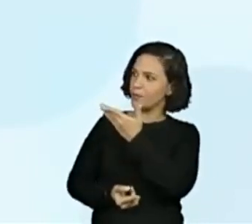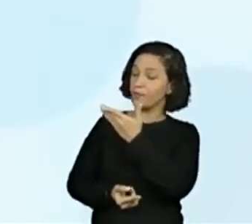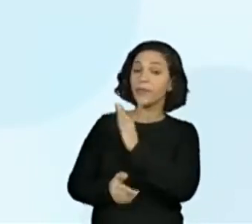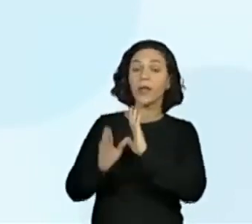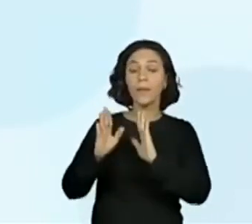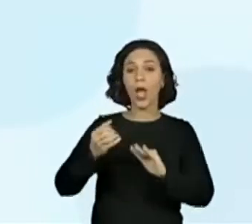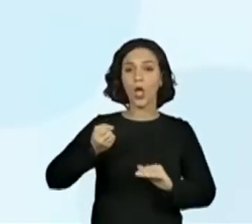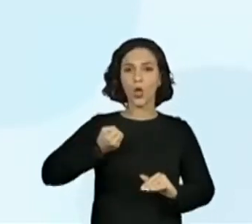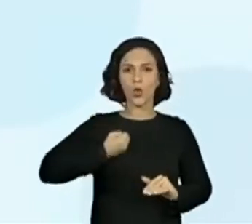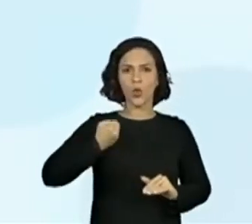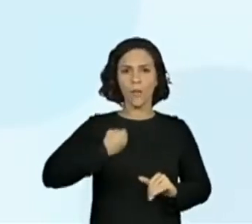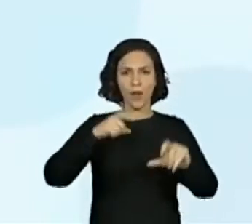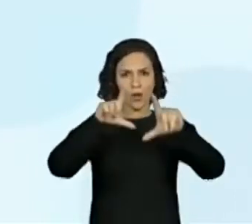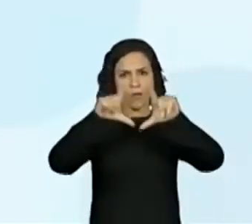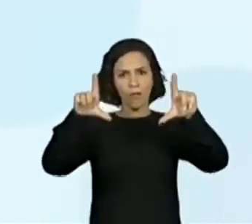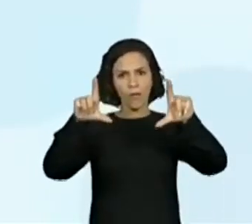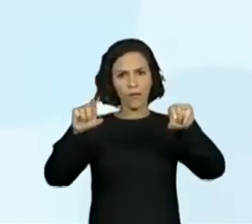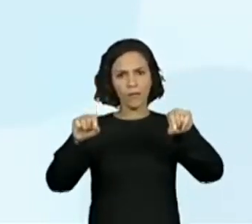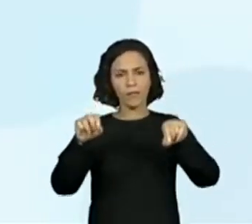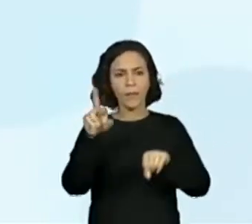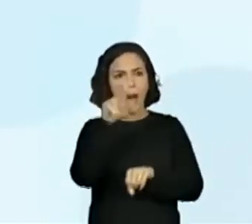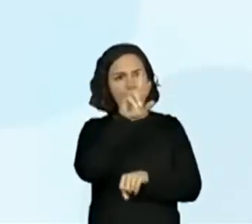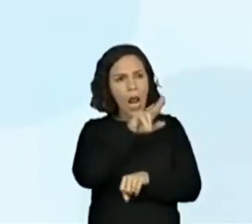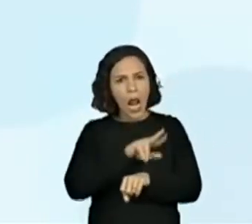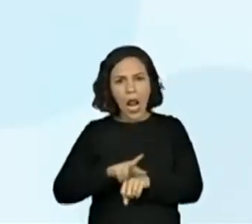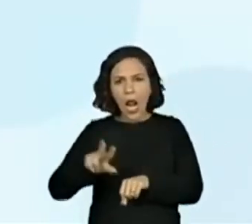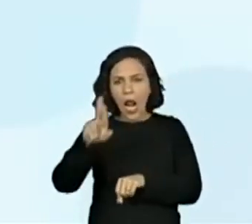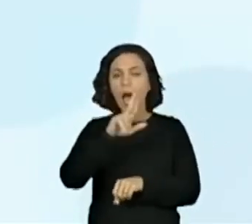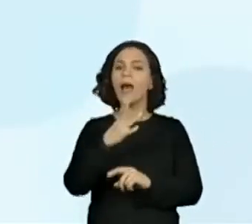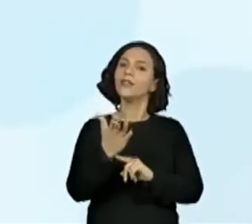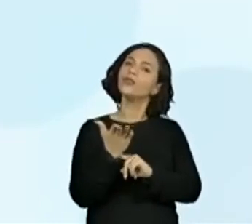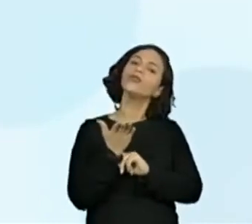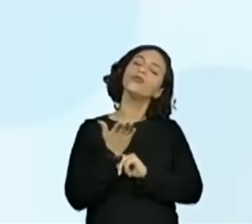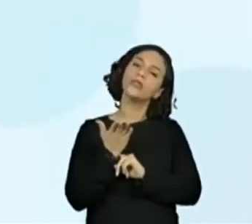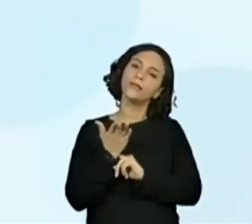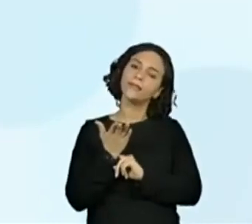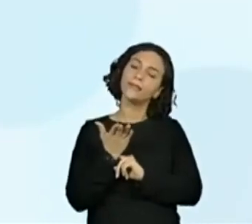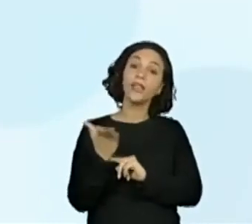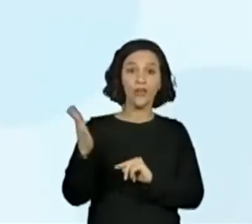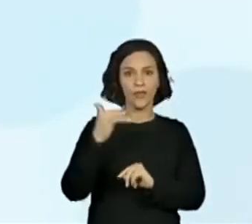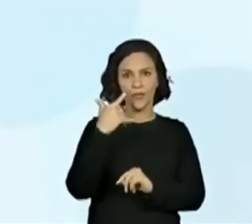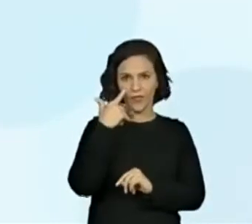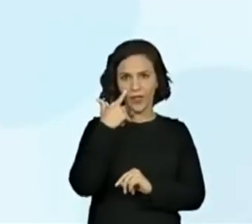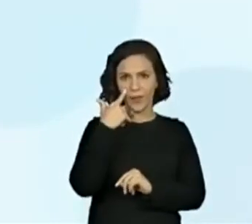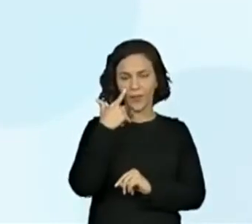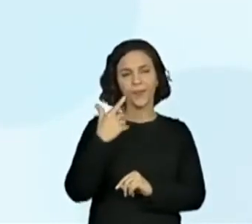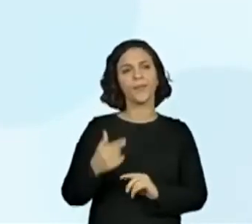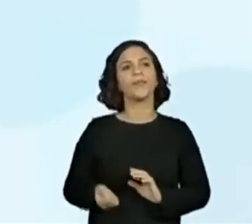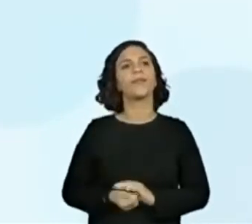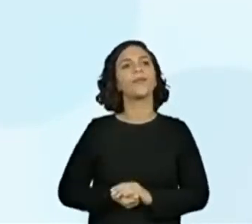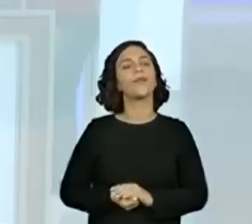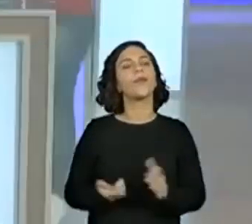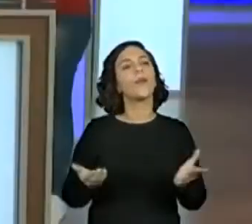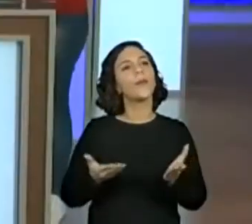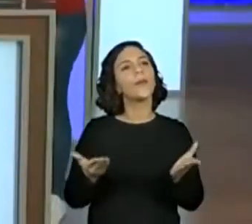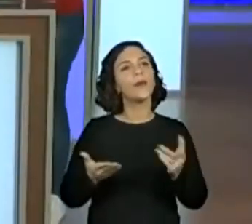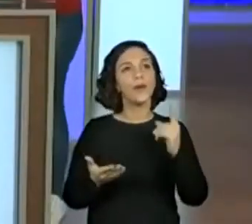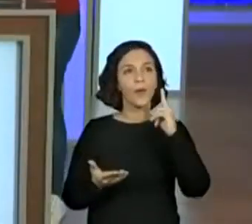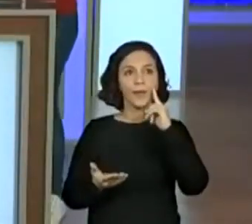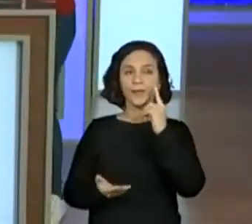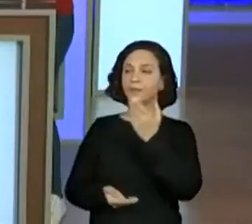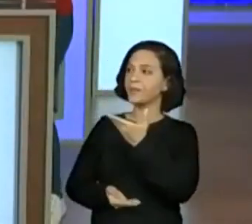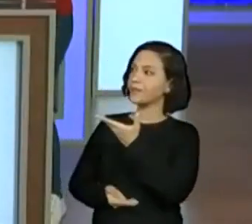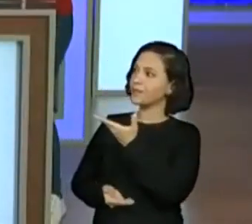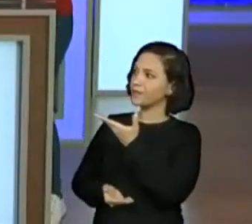quadro numérico, ele nos apoia Sim. nessas operações, não é mesmo? Então, vamos aqui só observar. Nós temos aqui um